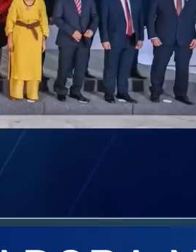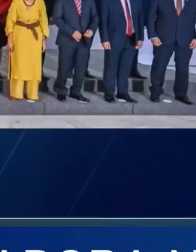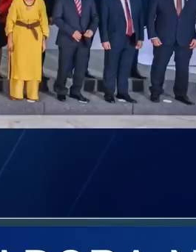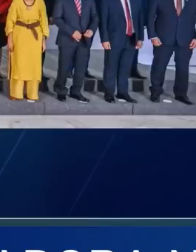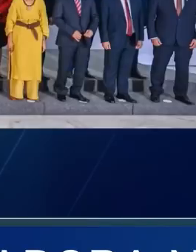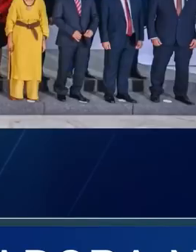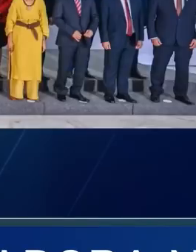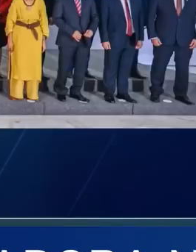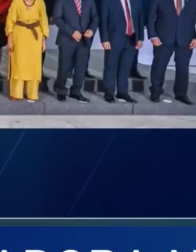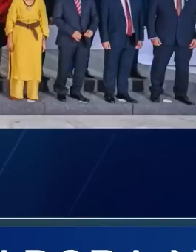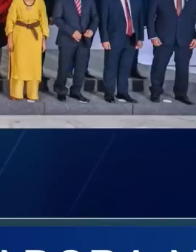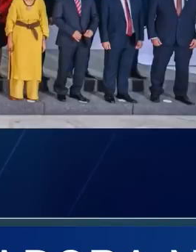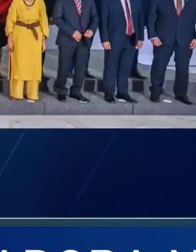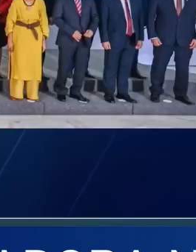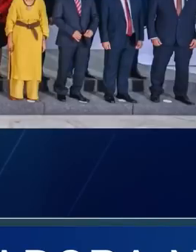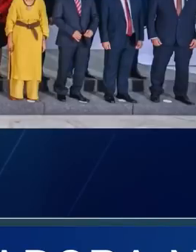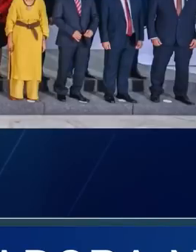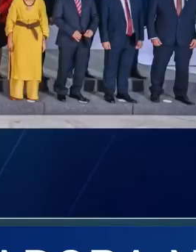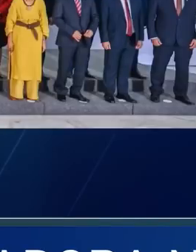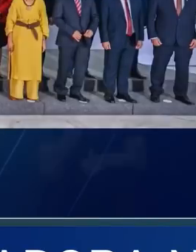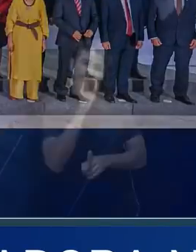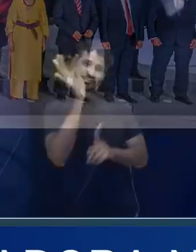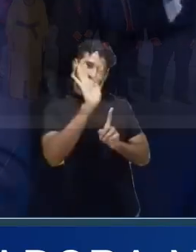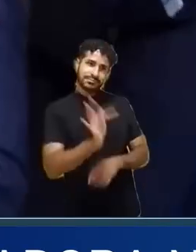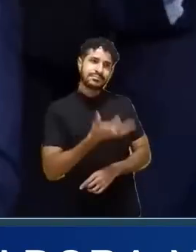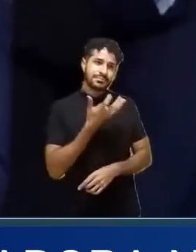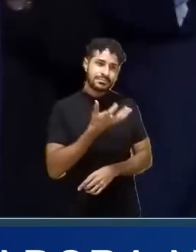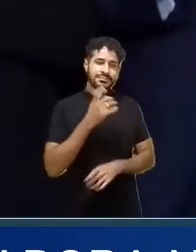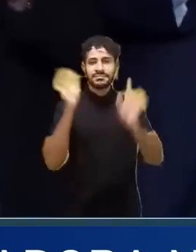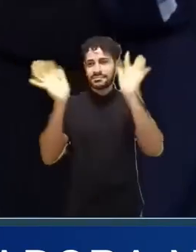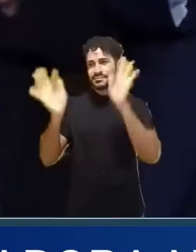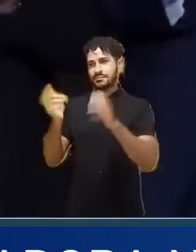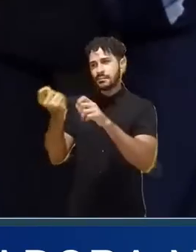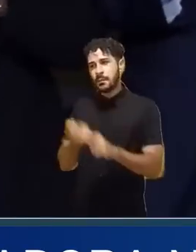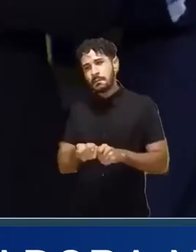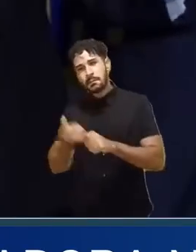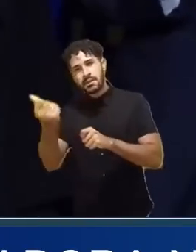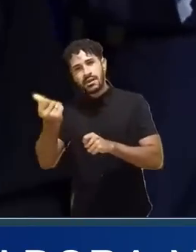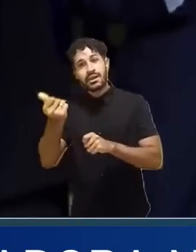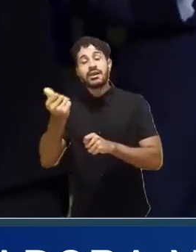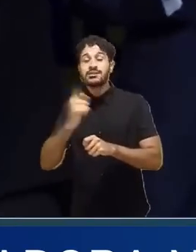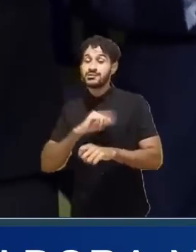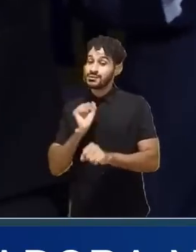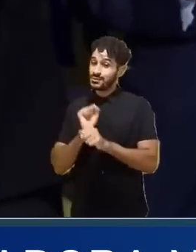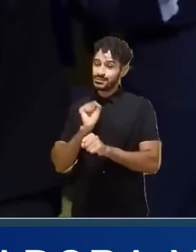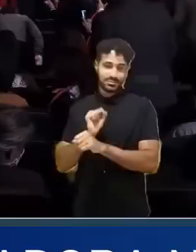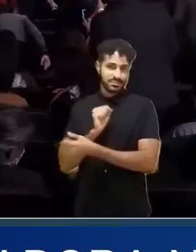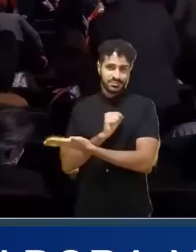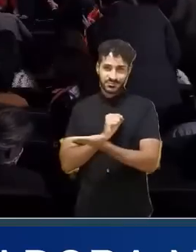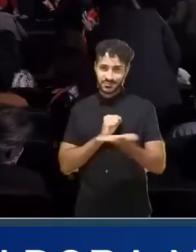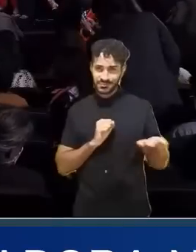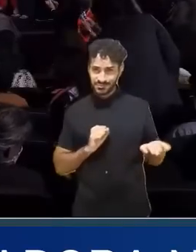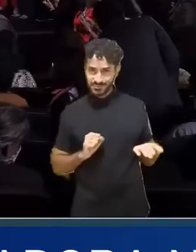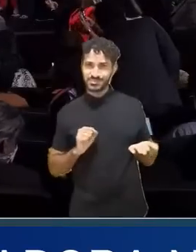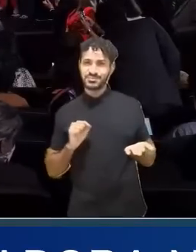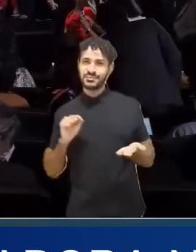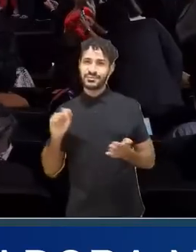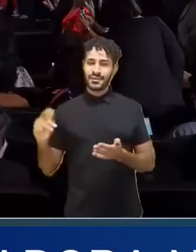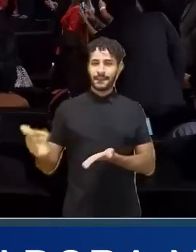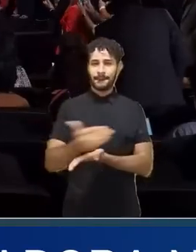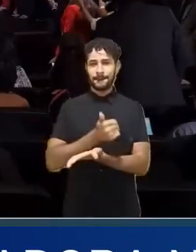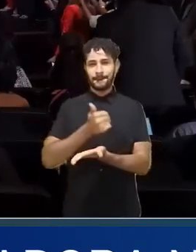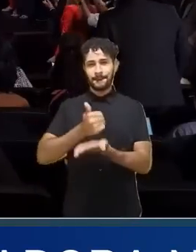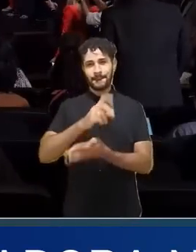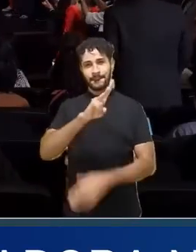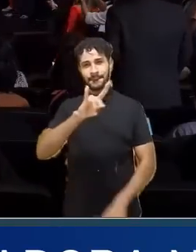que tinha que ter conflito, que tinha que ter incômodo. Entendeu? Paulinho está fazendo um ótimo trabalho, estava esse fim de semana